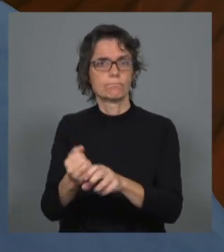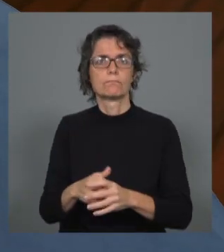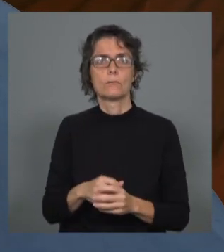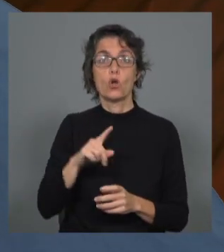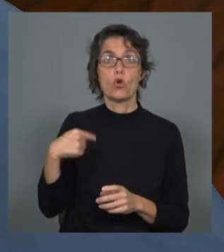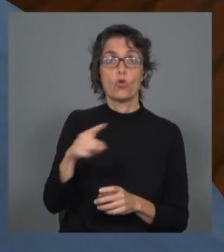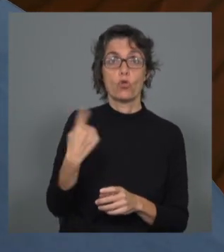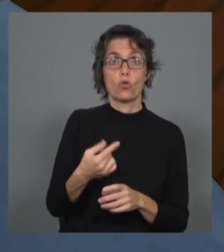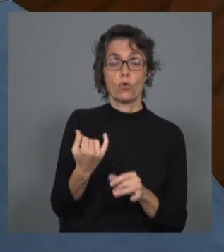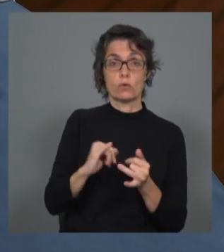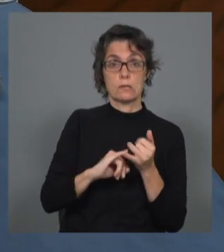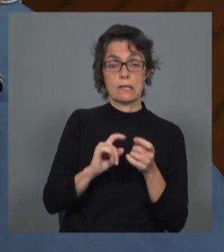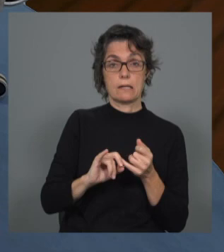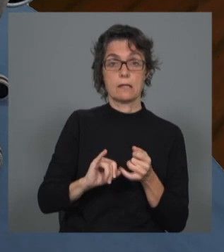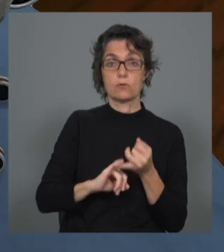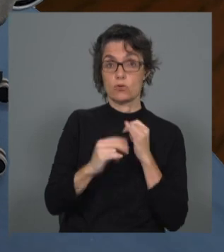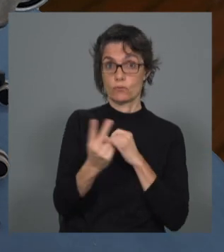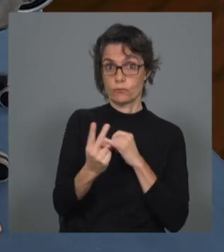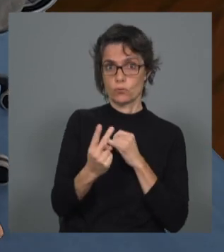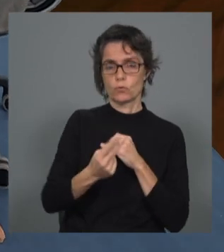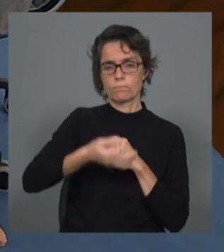muito assertivas também